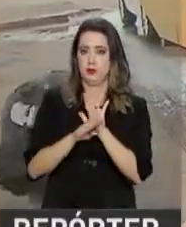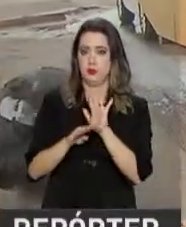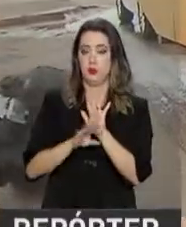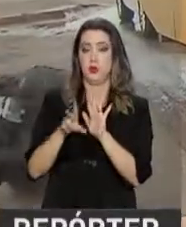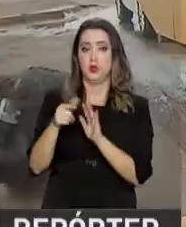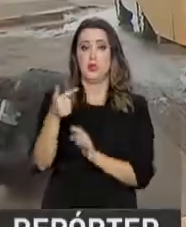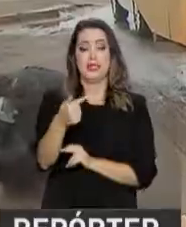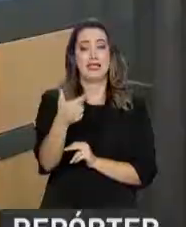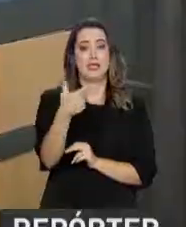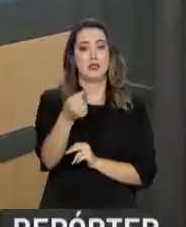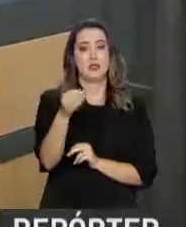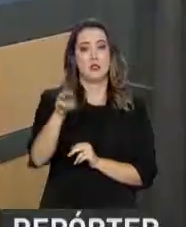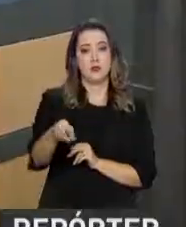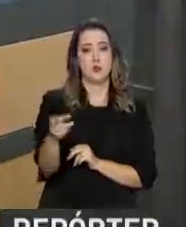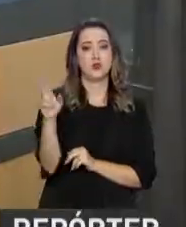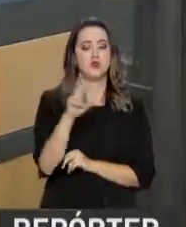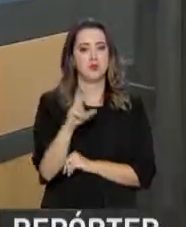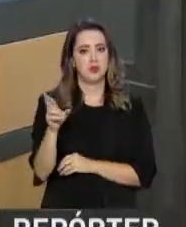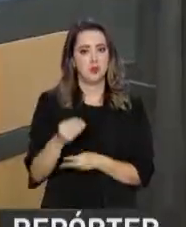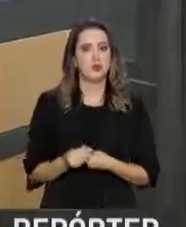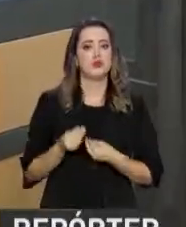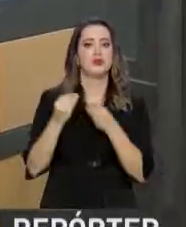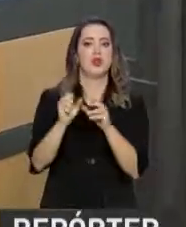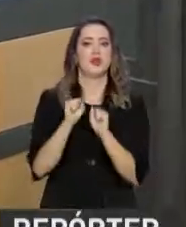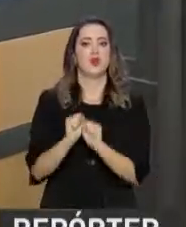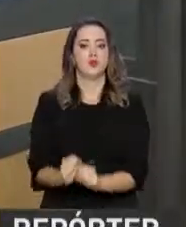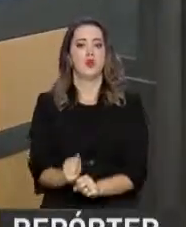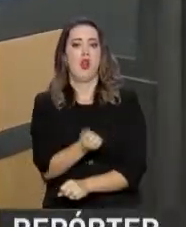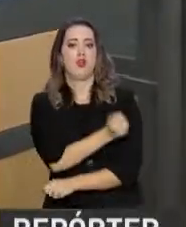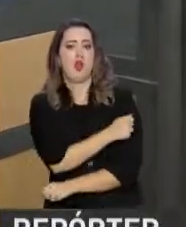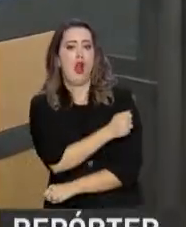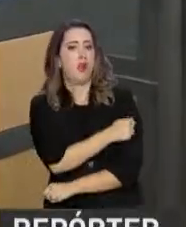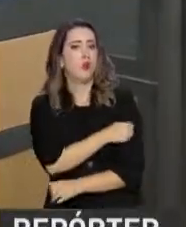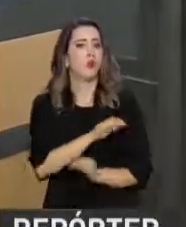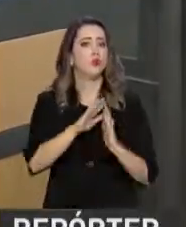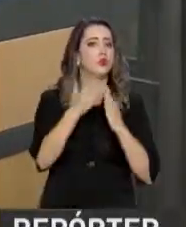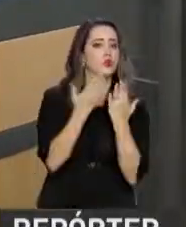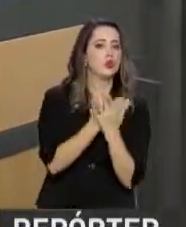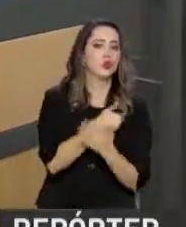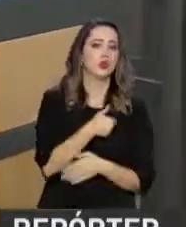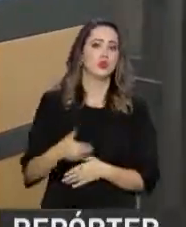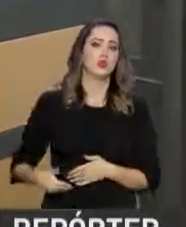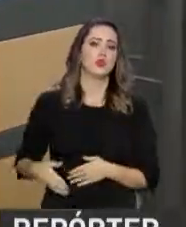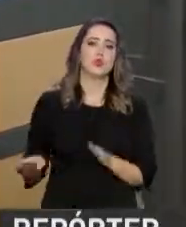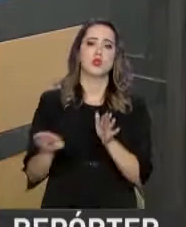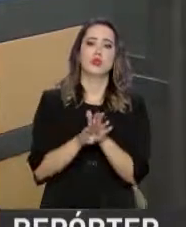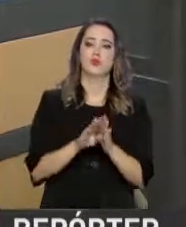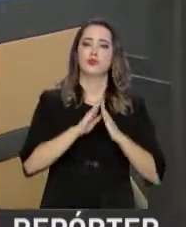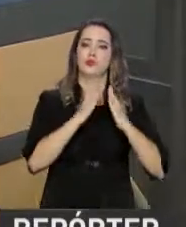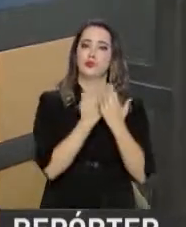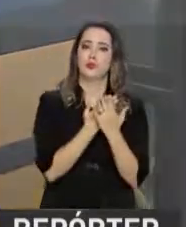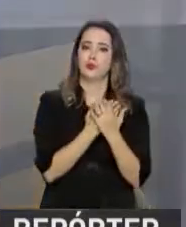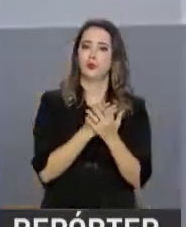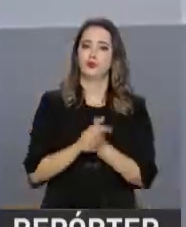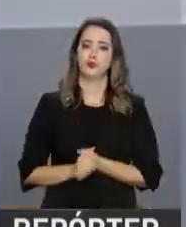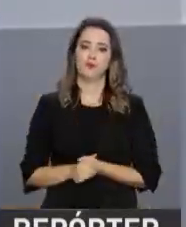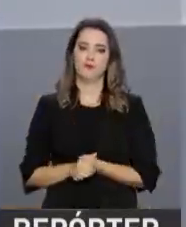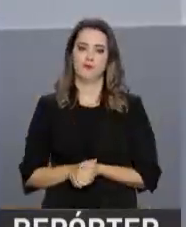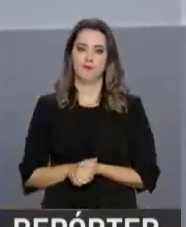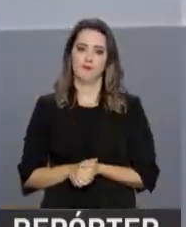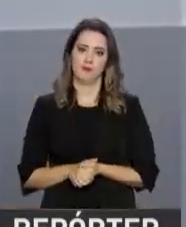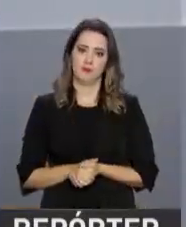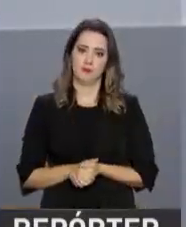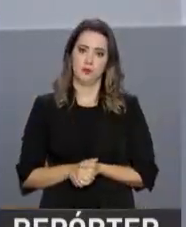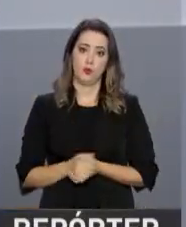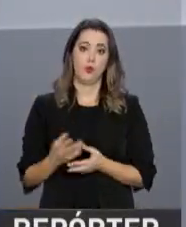720 milhões de reais para garantir que os alunos da rede pública de todo o país cheguem nas escolas o